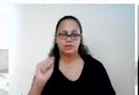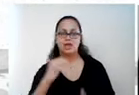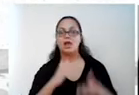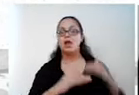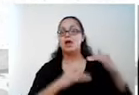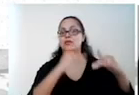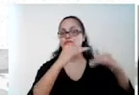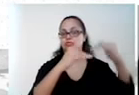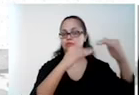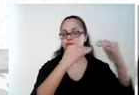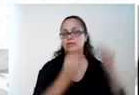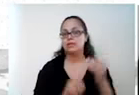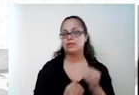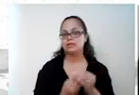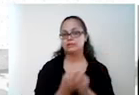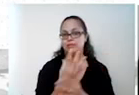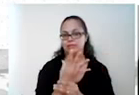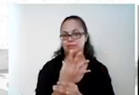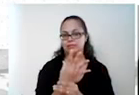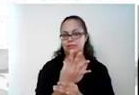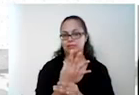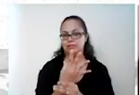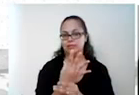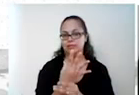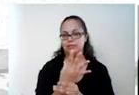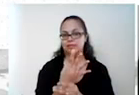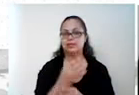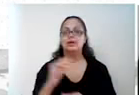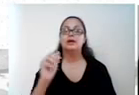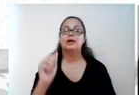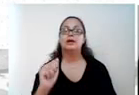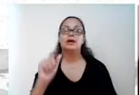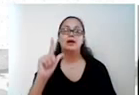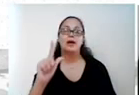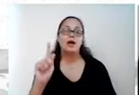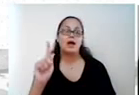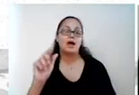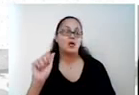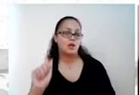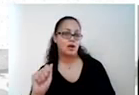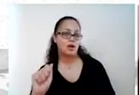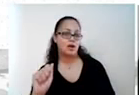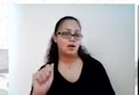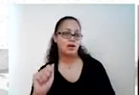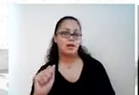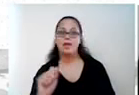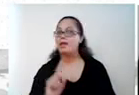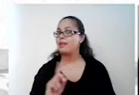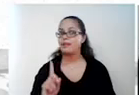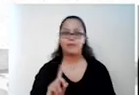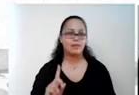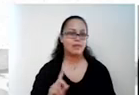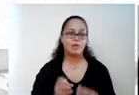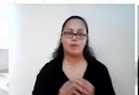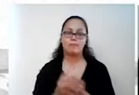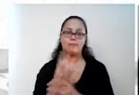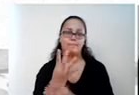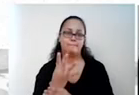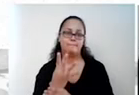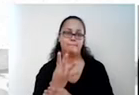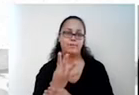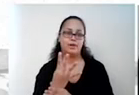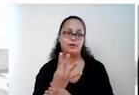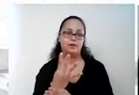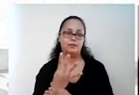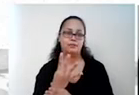das plantas a partir das algas. Alga não é planta. As nossas algas atuais, os